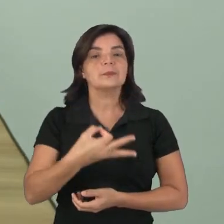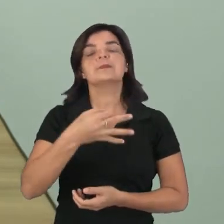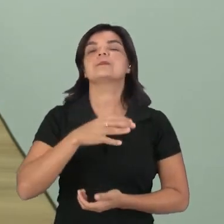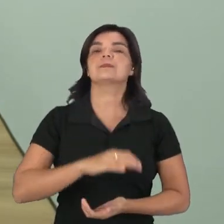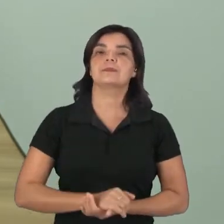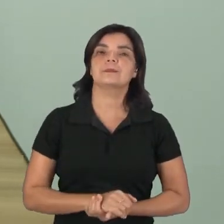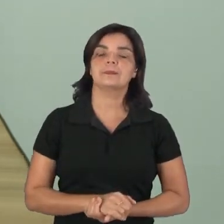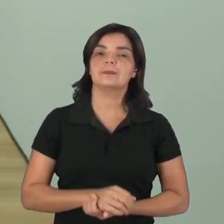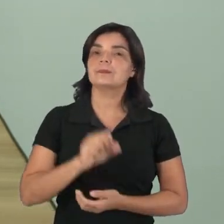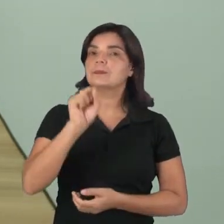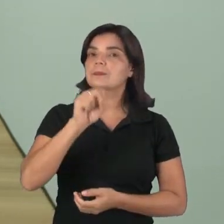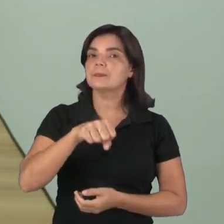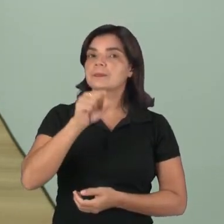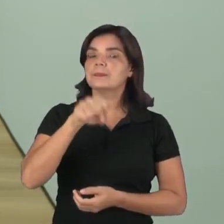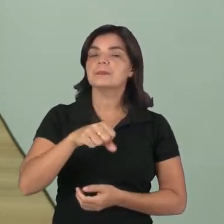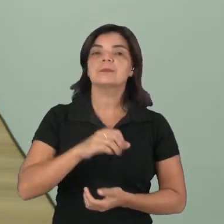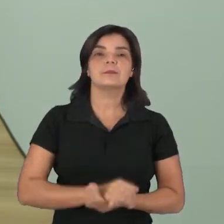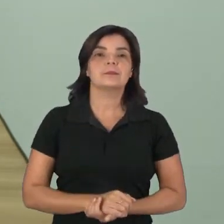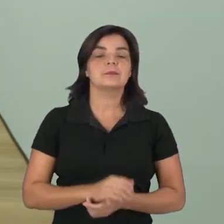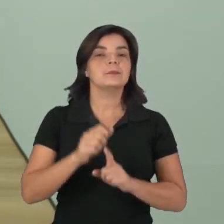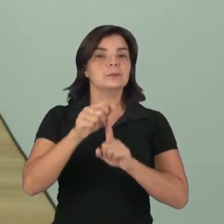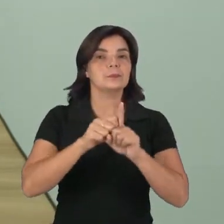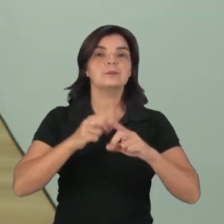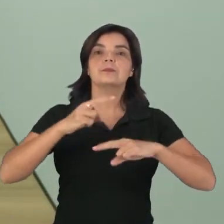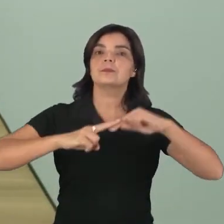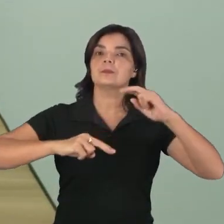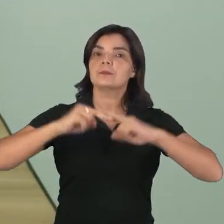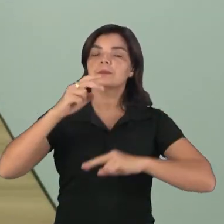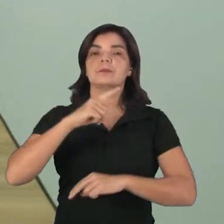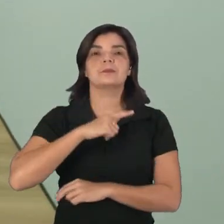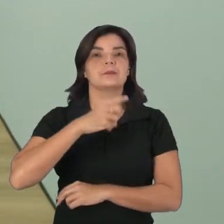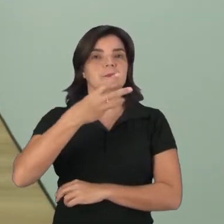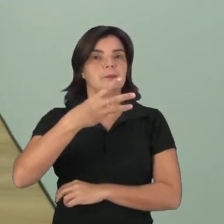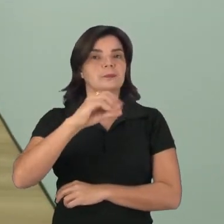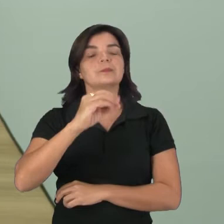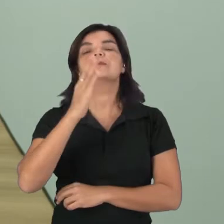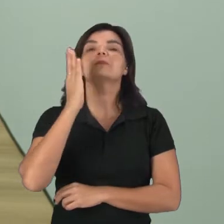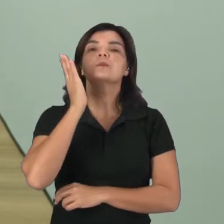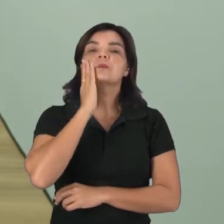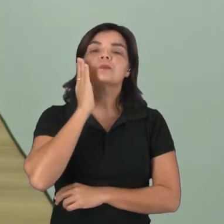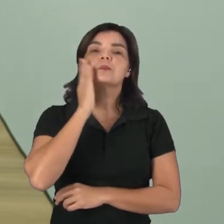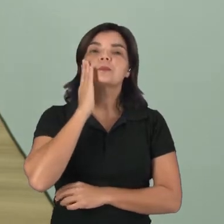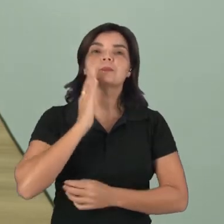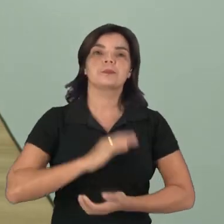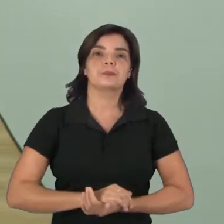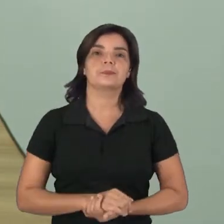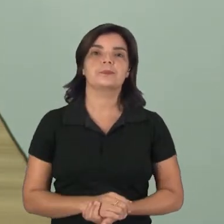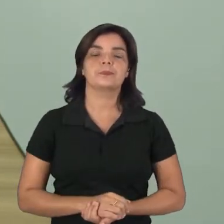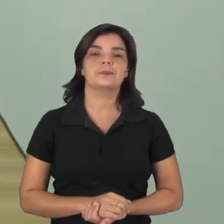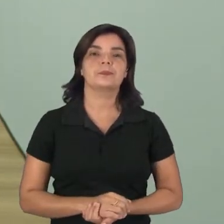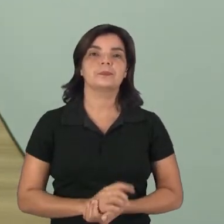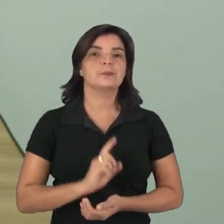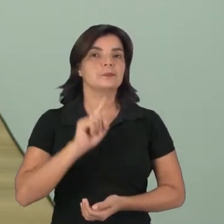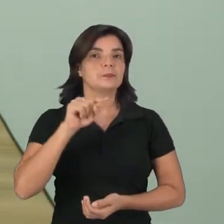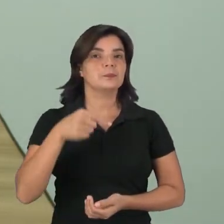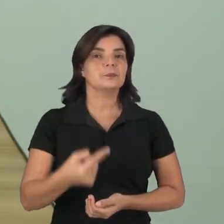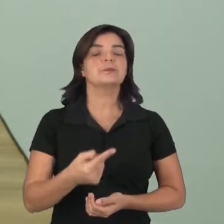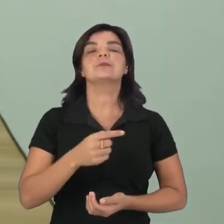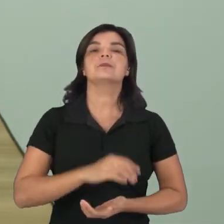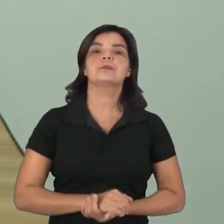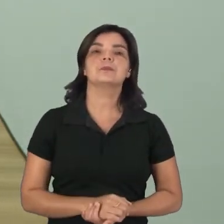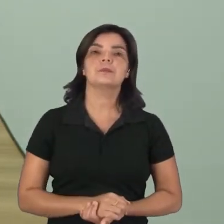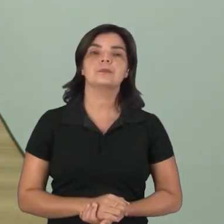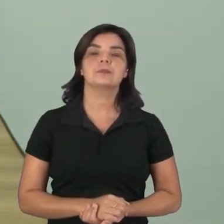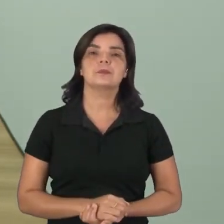resposta é sim o mês de junho tem 30 dias e também vamos para